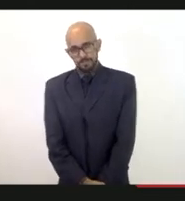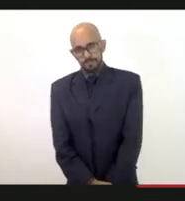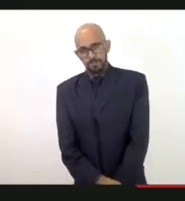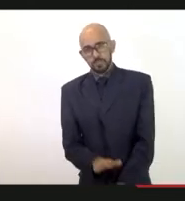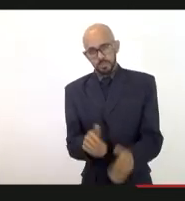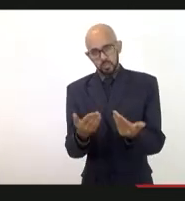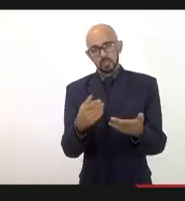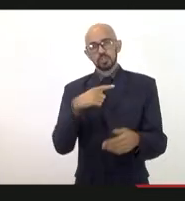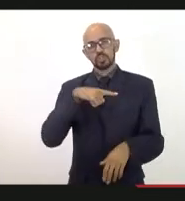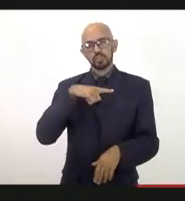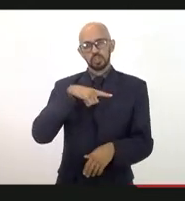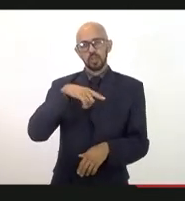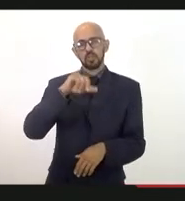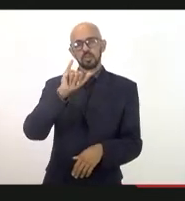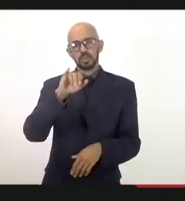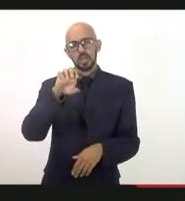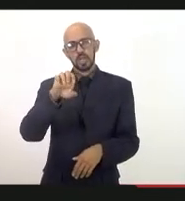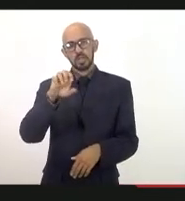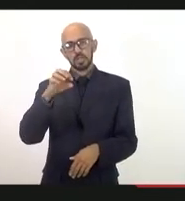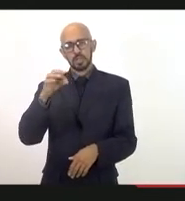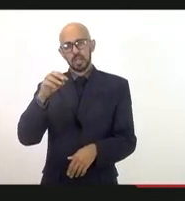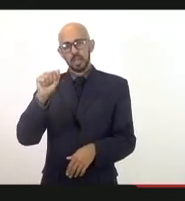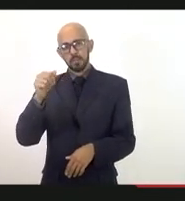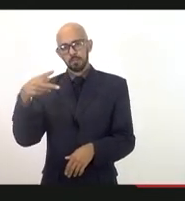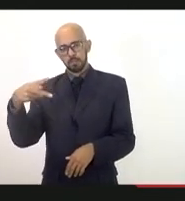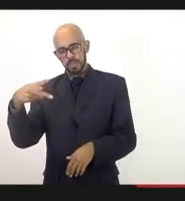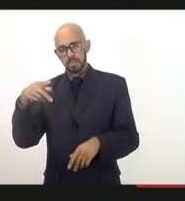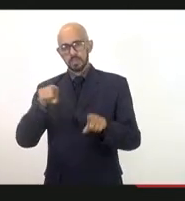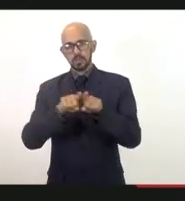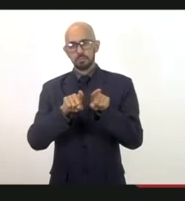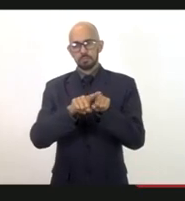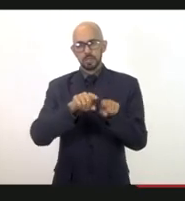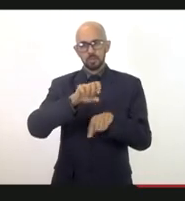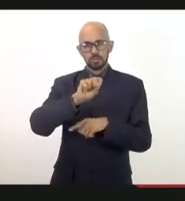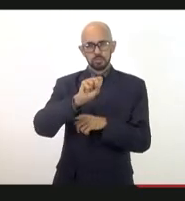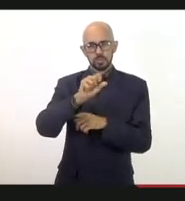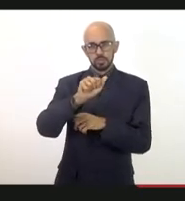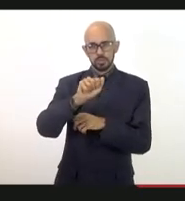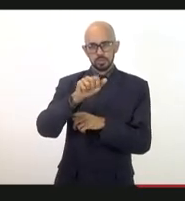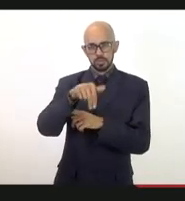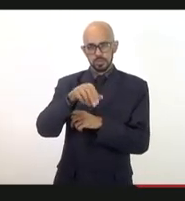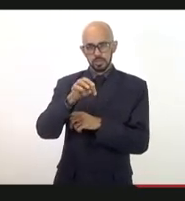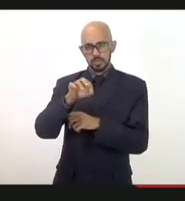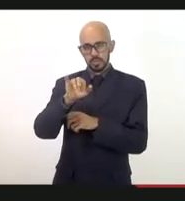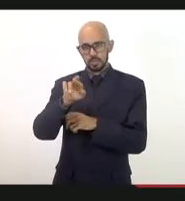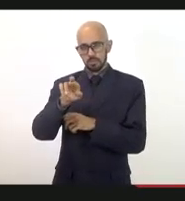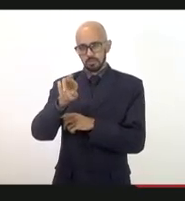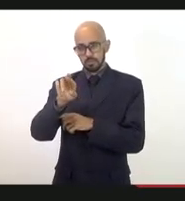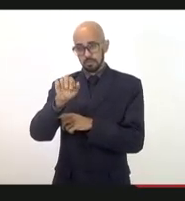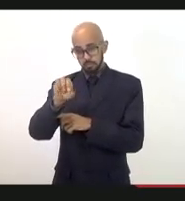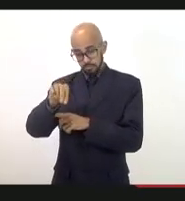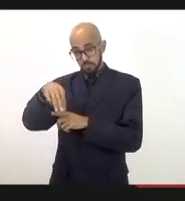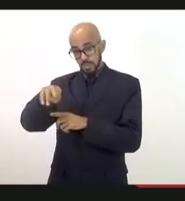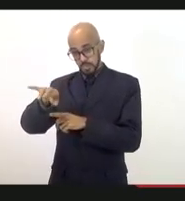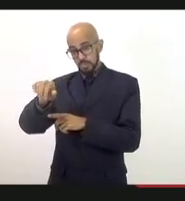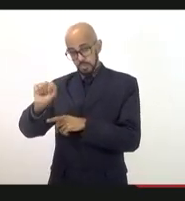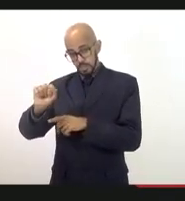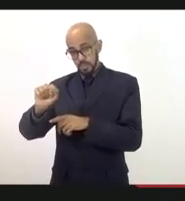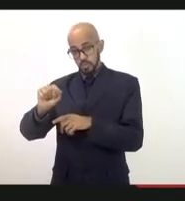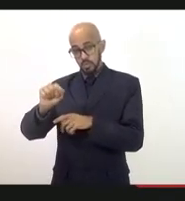ETAP e o Santa Maria. E o Santa Maria, com toda a dificuldade que a gente vive, a gente